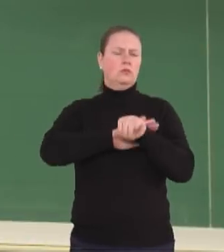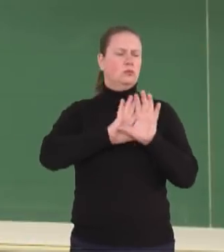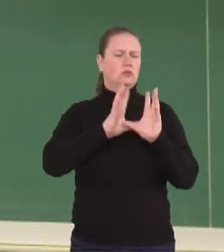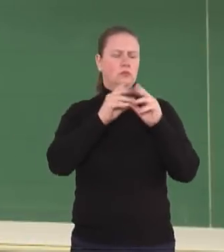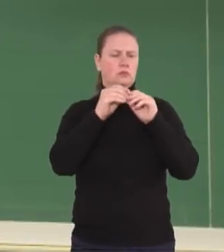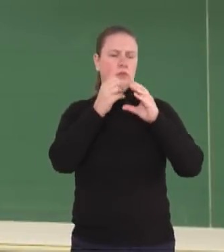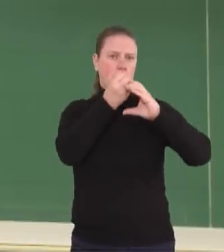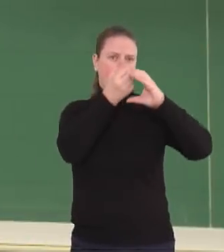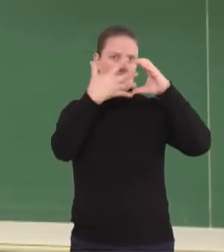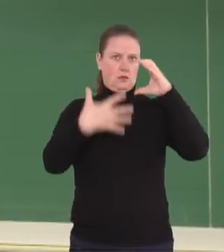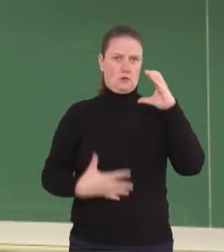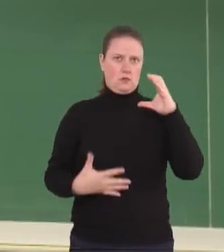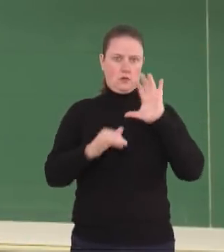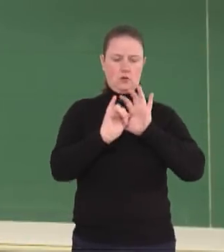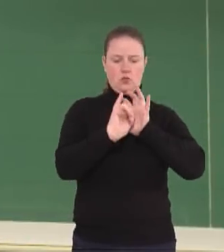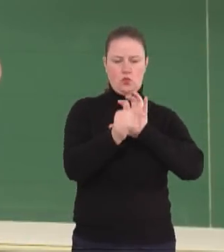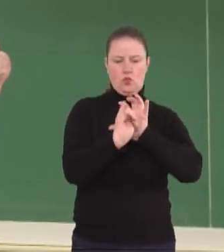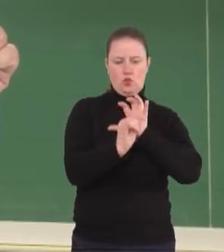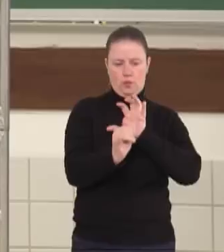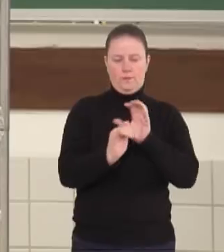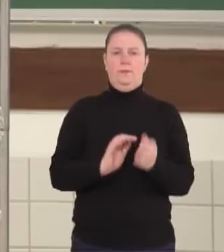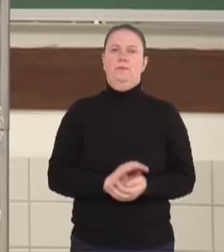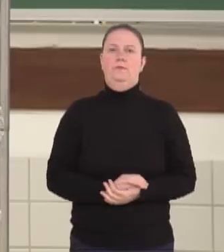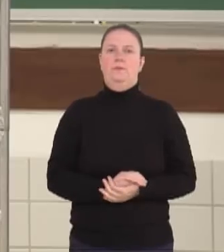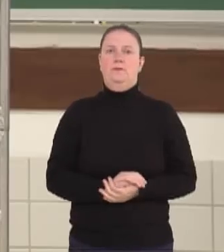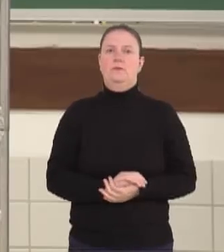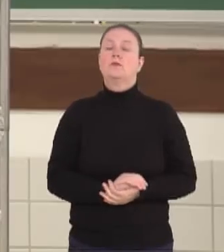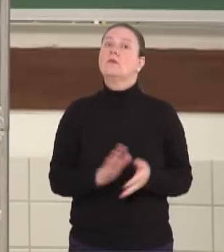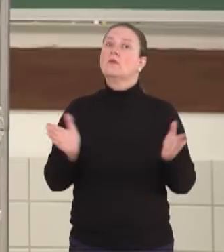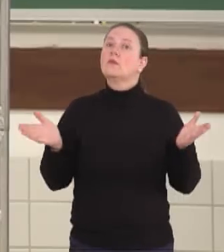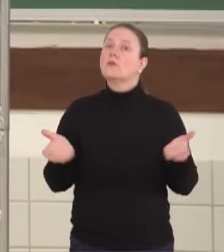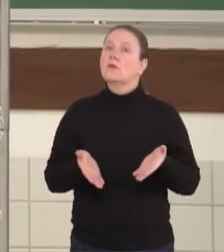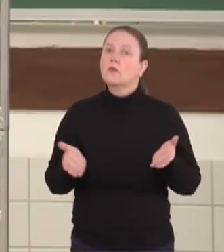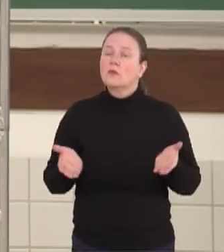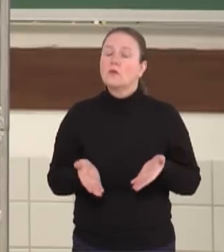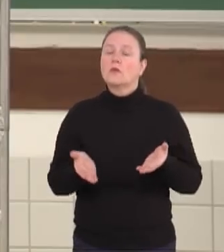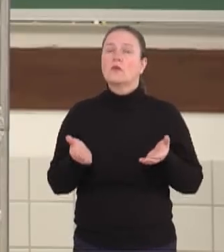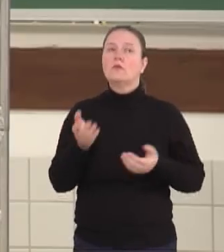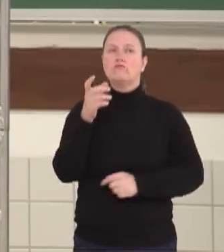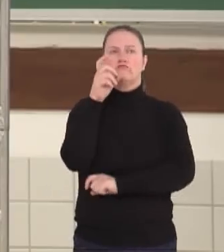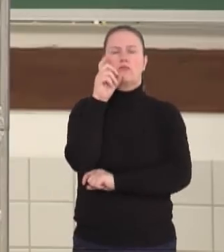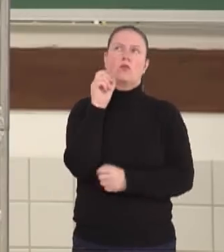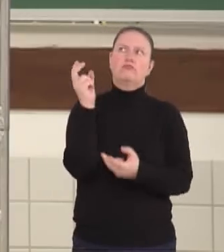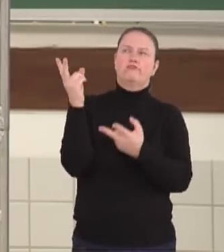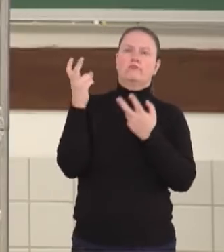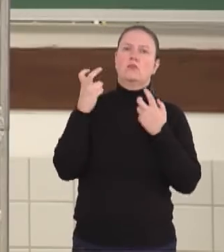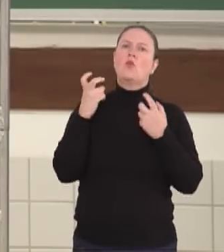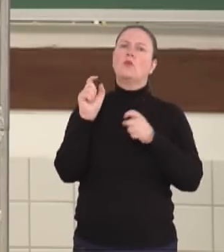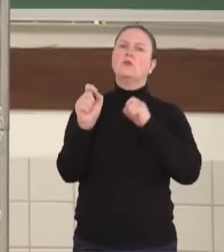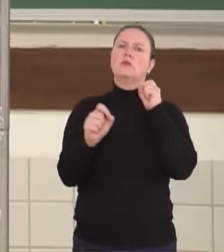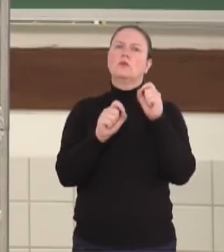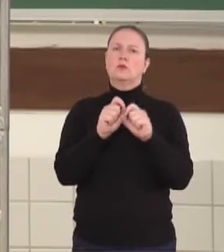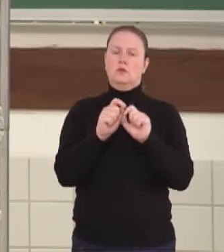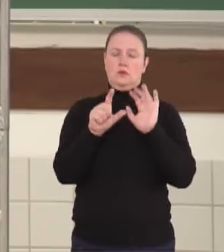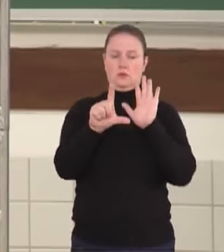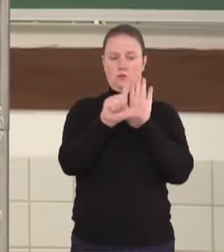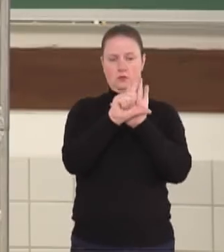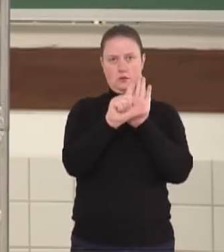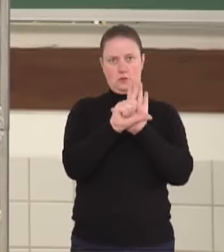as características aí do conto. Hoje nós vamos contemplar, né, uma das leis que está previsto